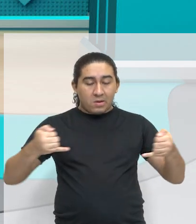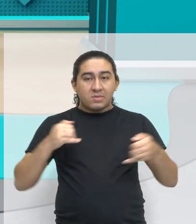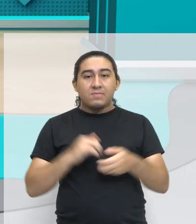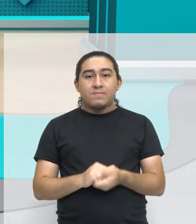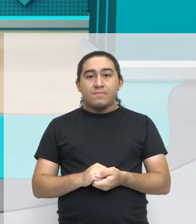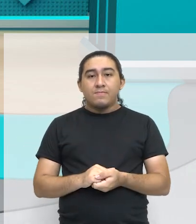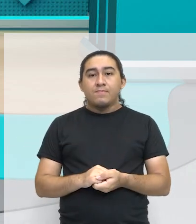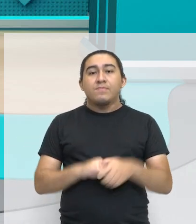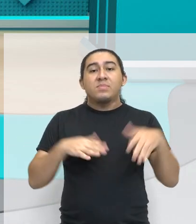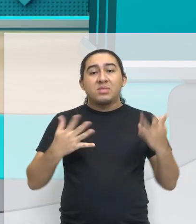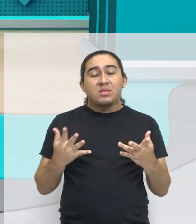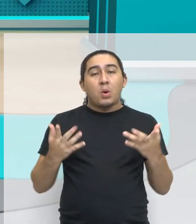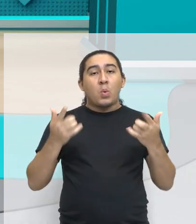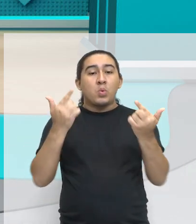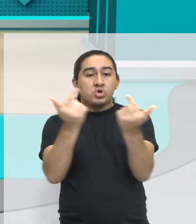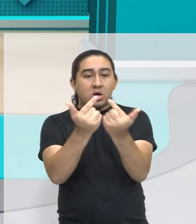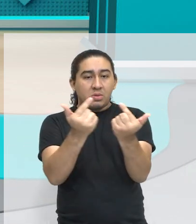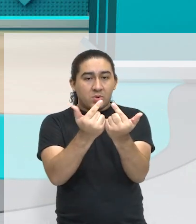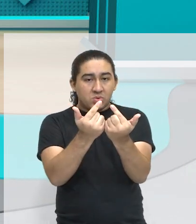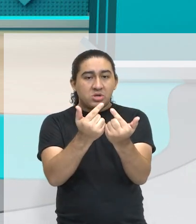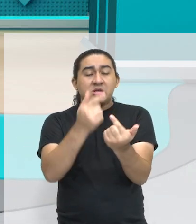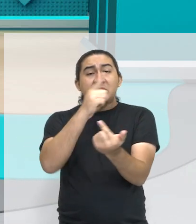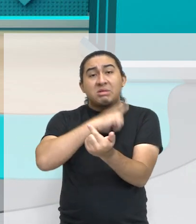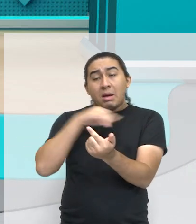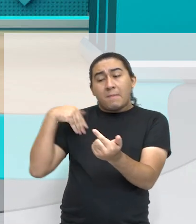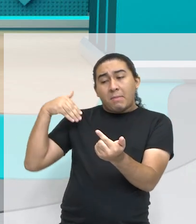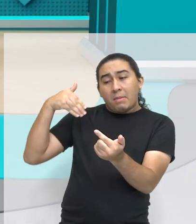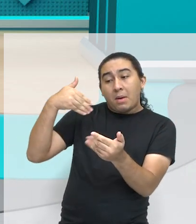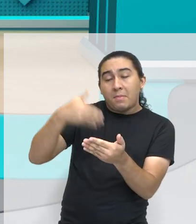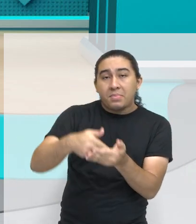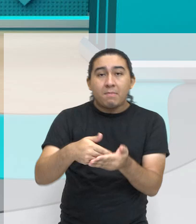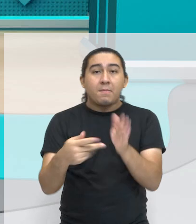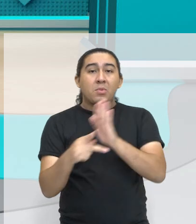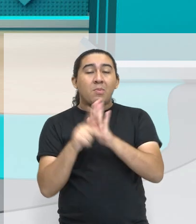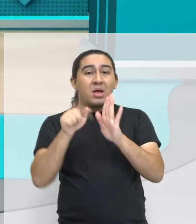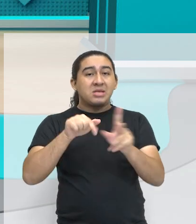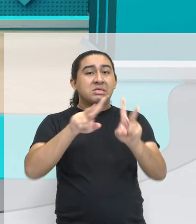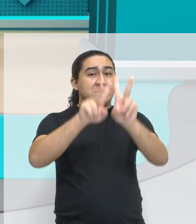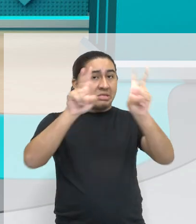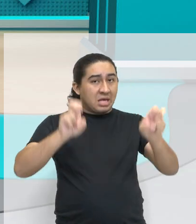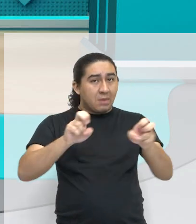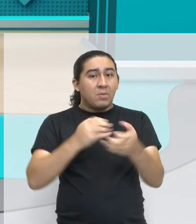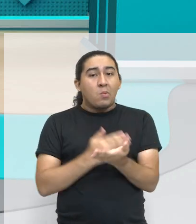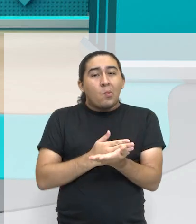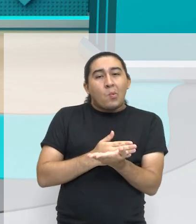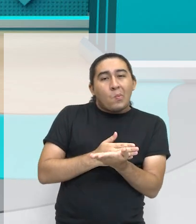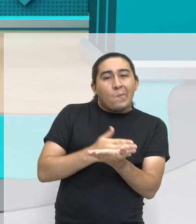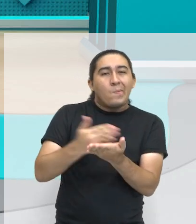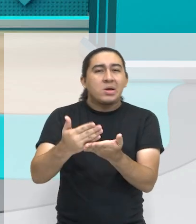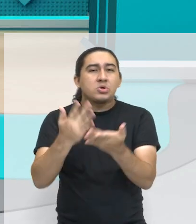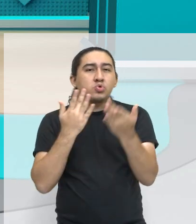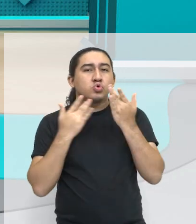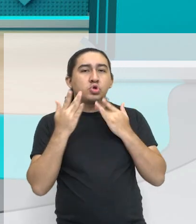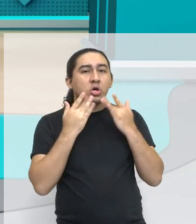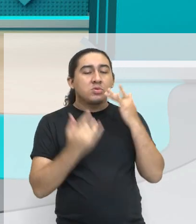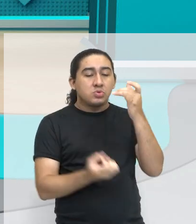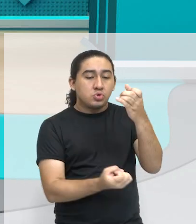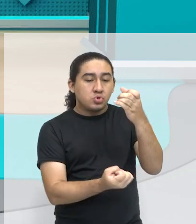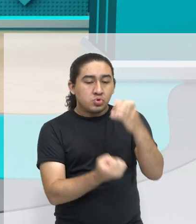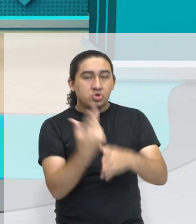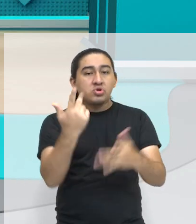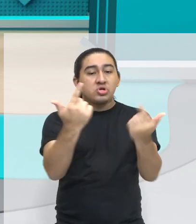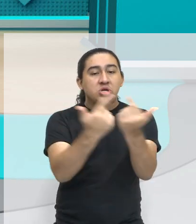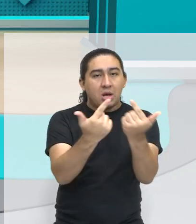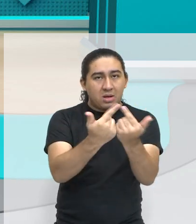Então, o Teatro Amazonas ele vem trazendo essa pegada. O início do teatro, quando ele surgiu,